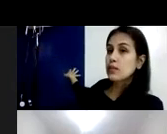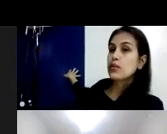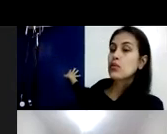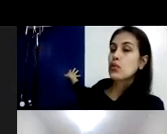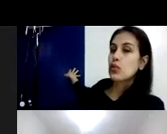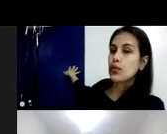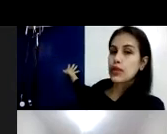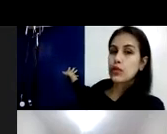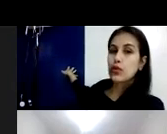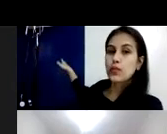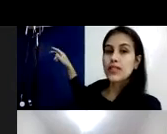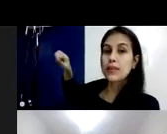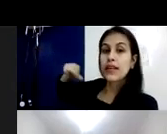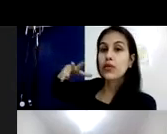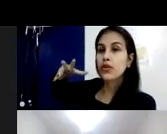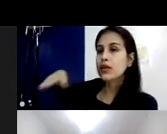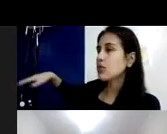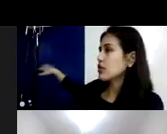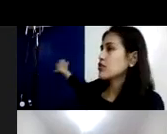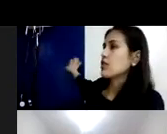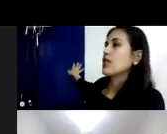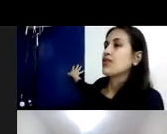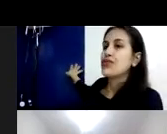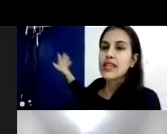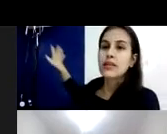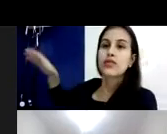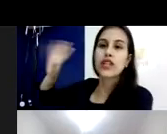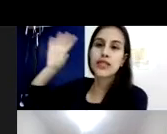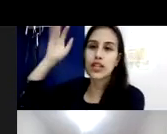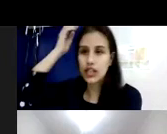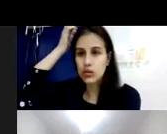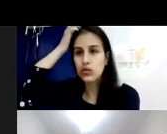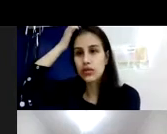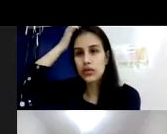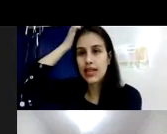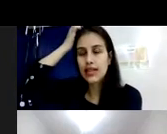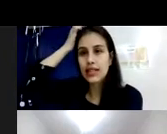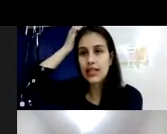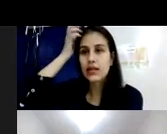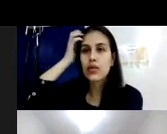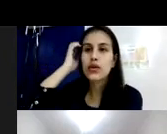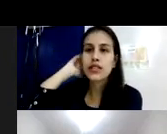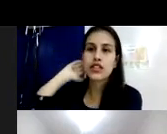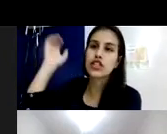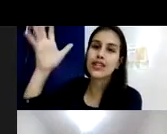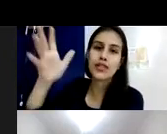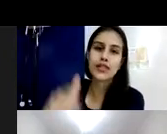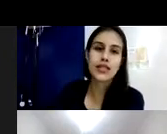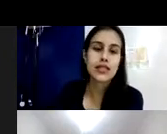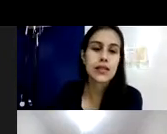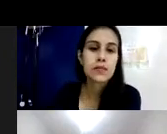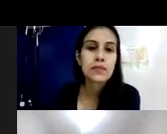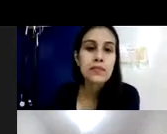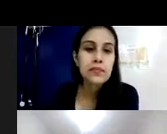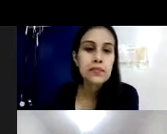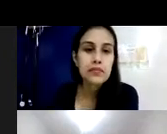acessível para o idoso. Por exemplo, ele acordou à noite, vira a mão, já acende a luz, tá? Se ele não gosta de deixar a luz